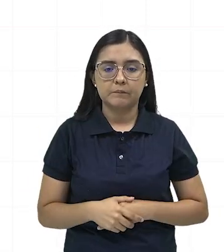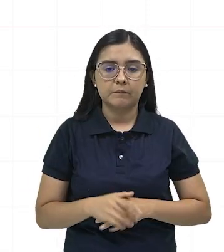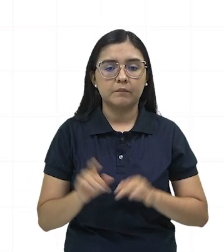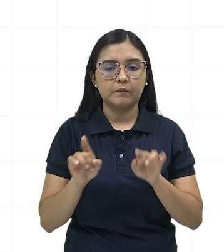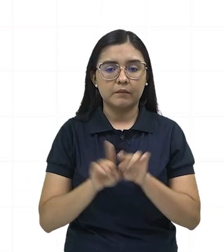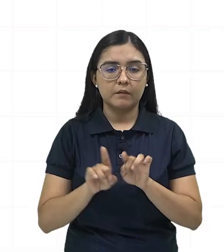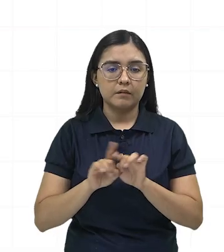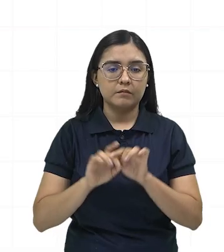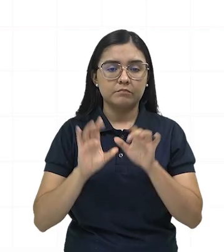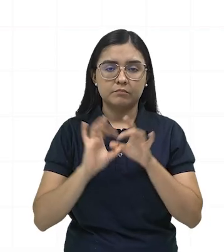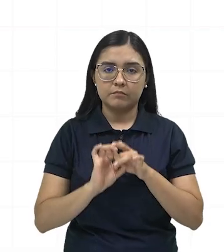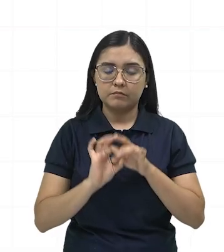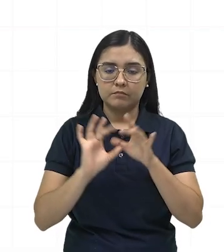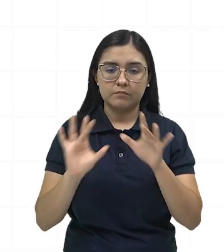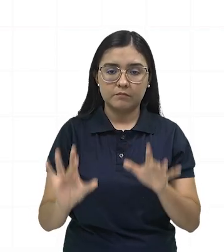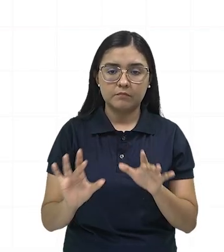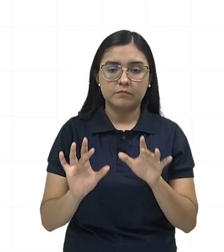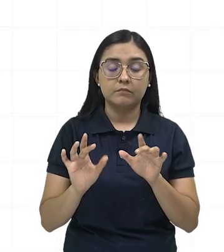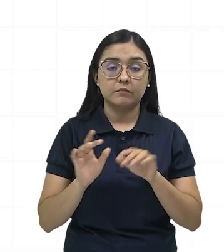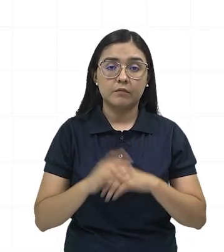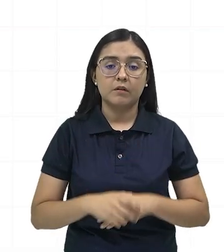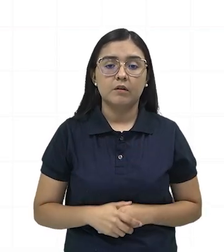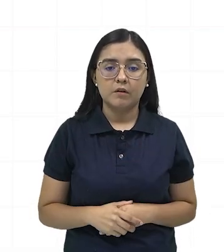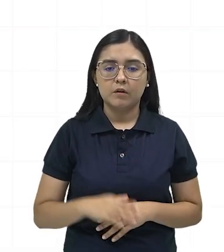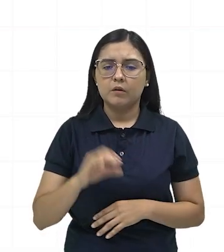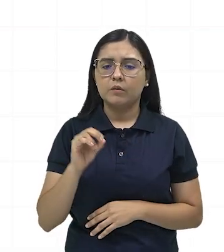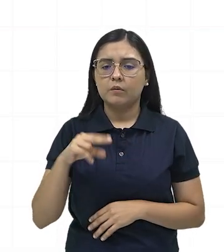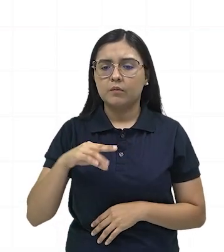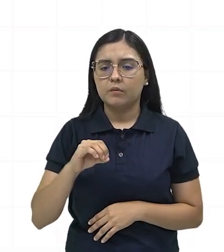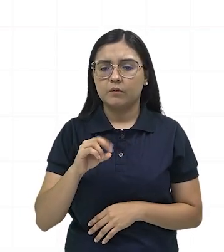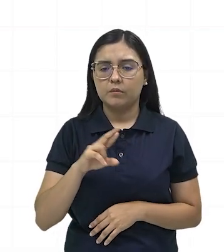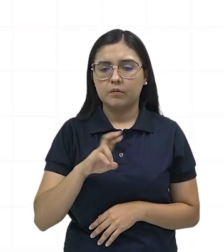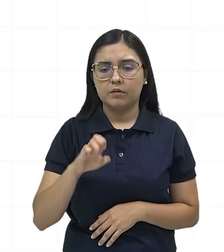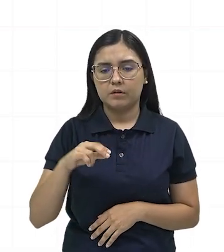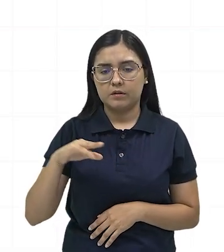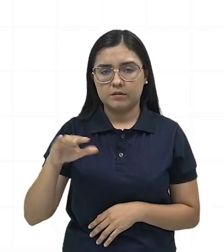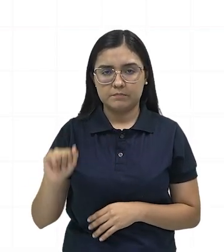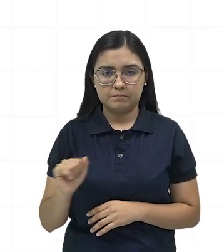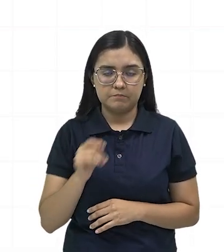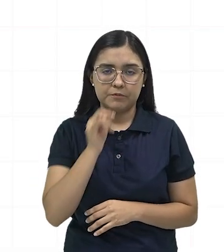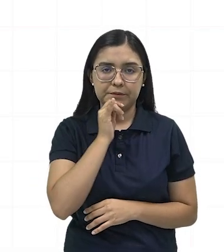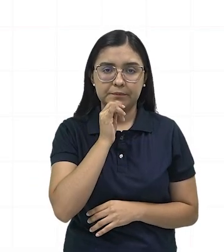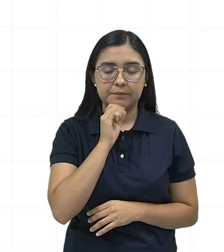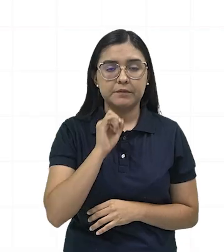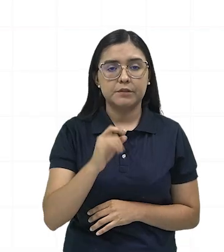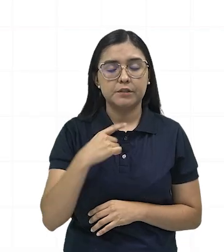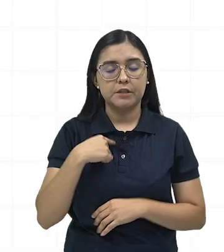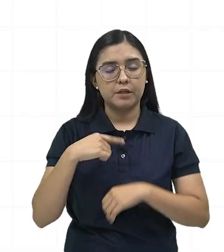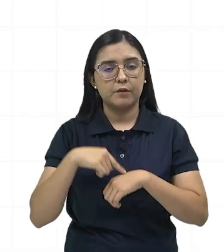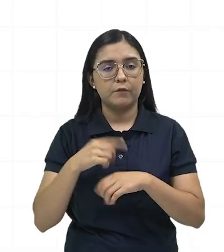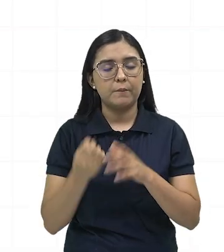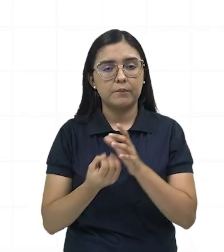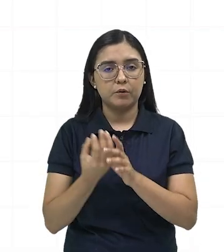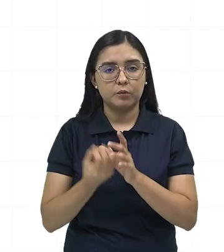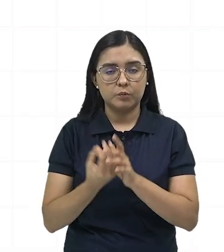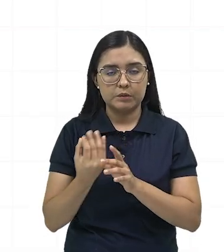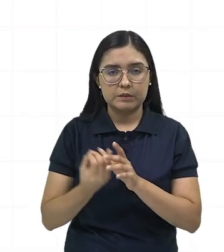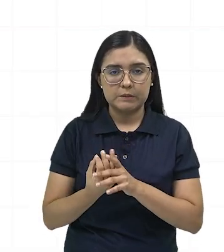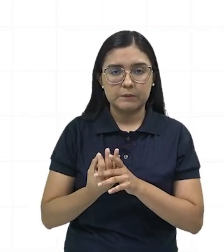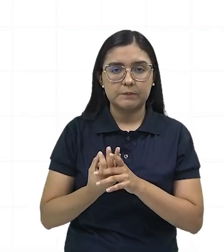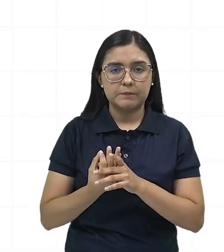livre concorrência. Por quê? Se eu, né, vou produzir um produto que está sendo produzido por